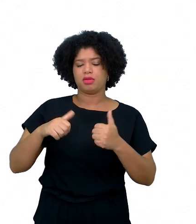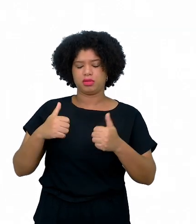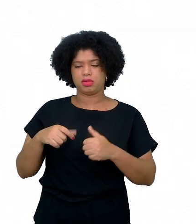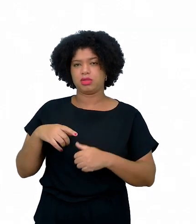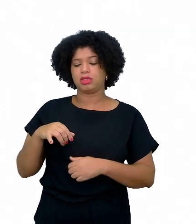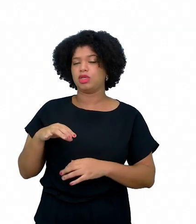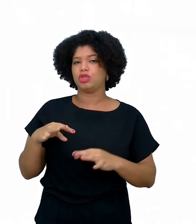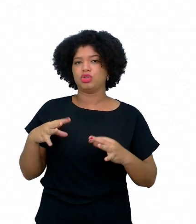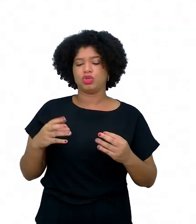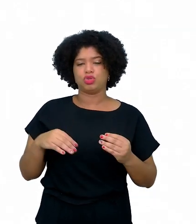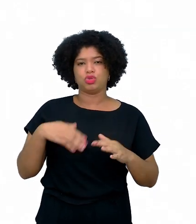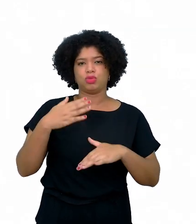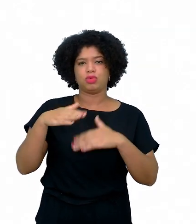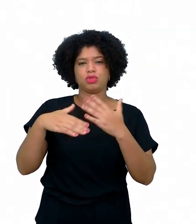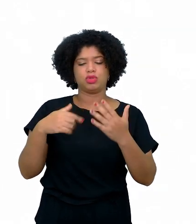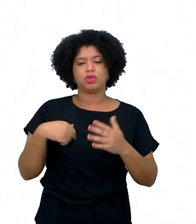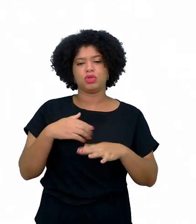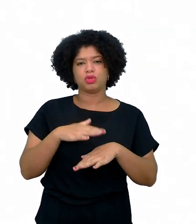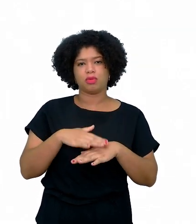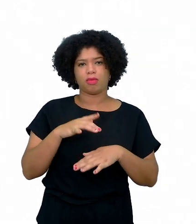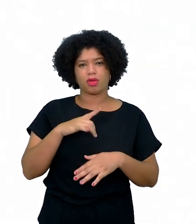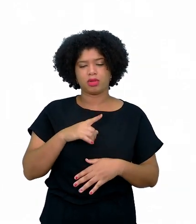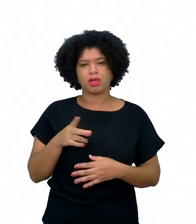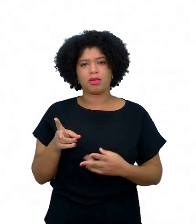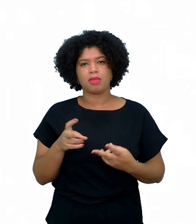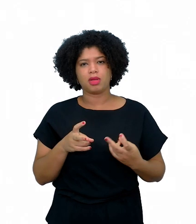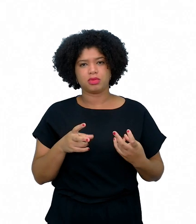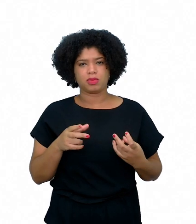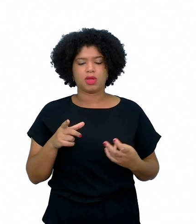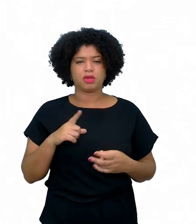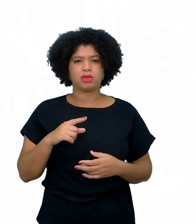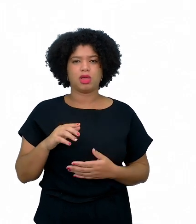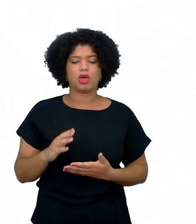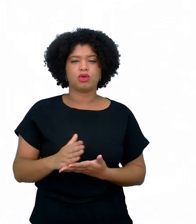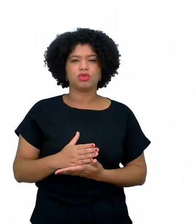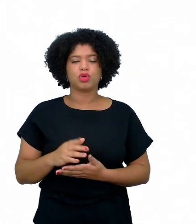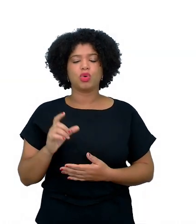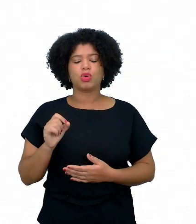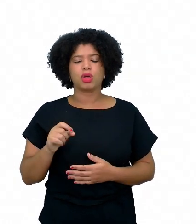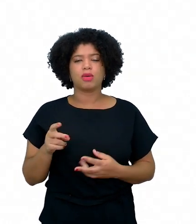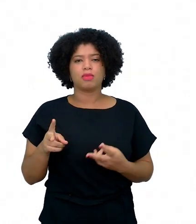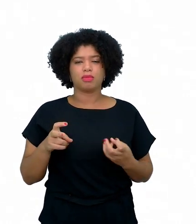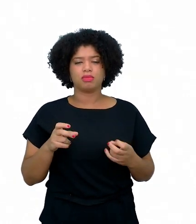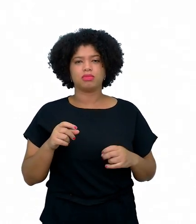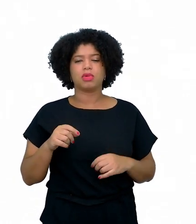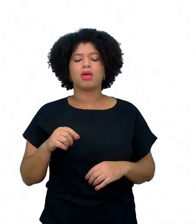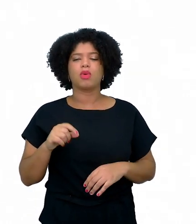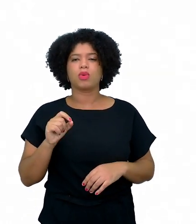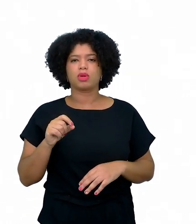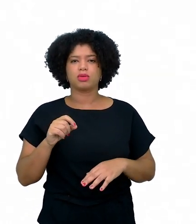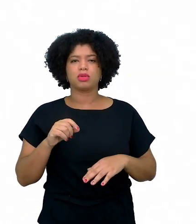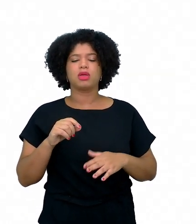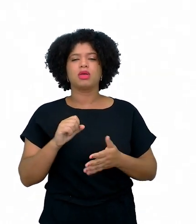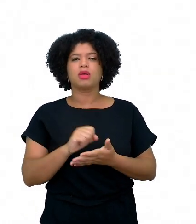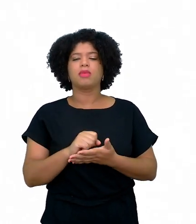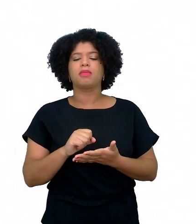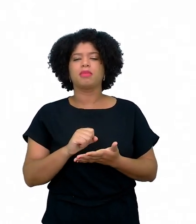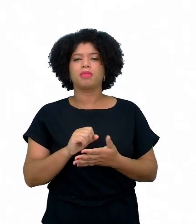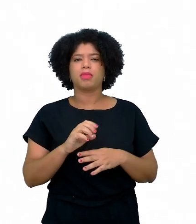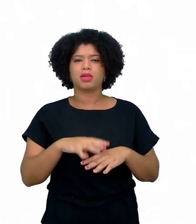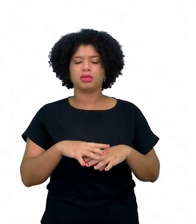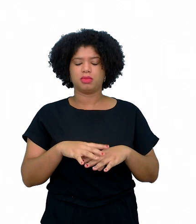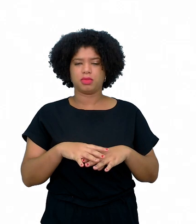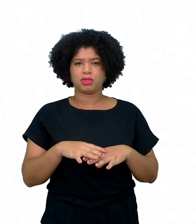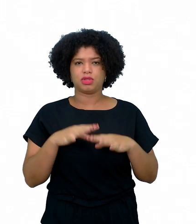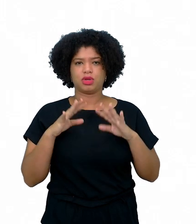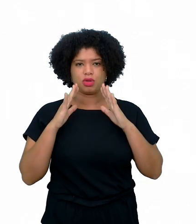dessas mini lições que nós levamos, olhando para um determinado objeto matemático estudado, né? Se